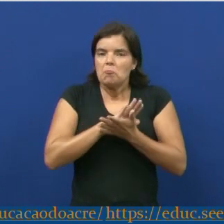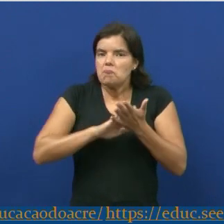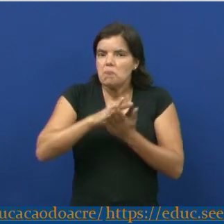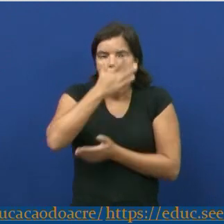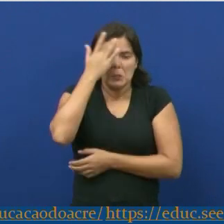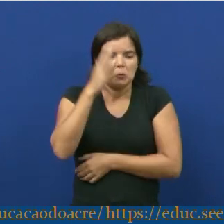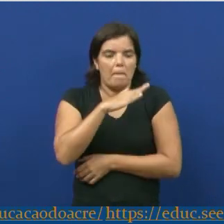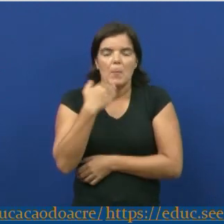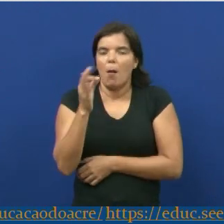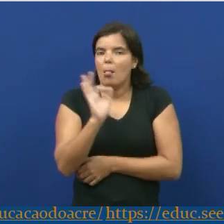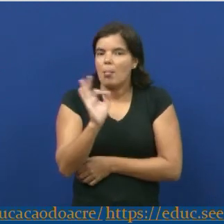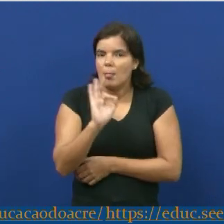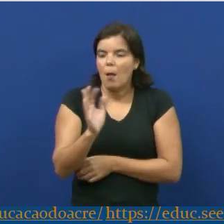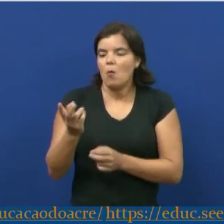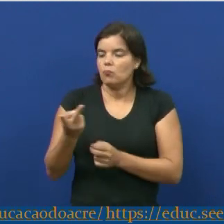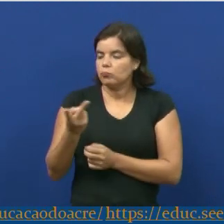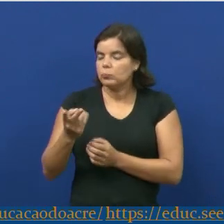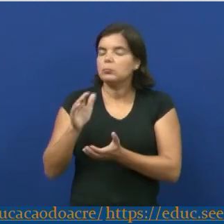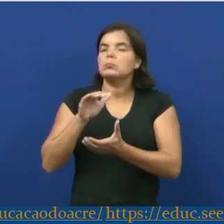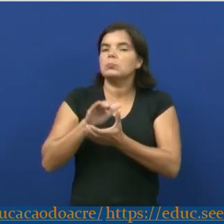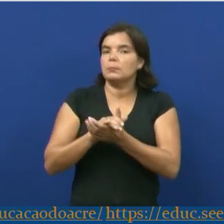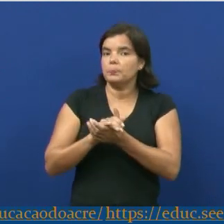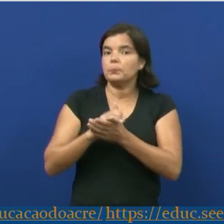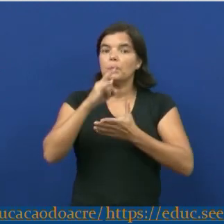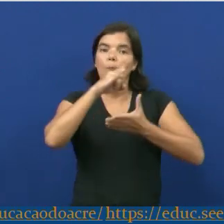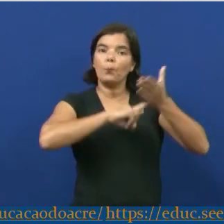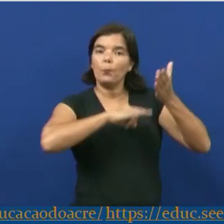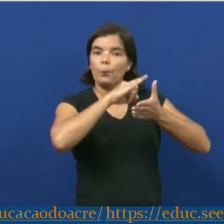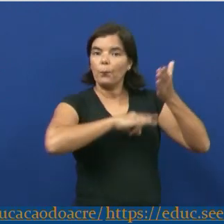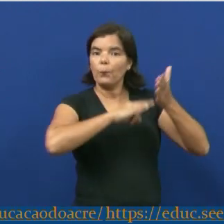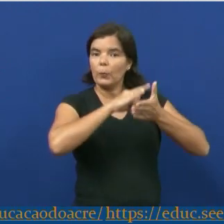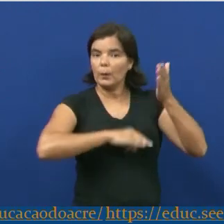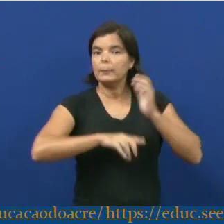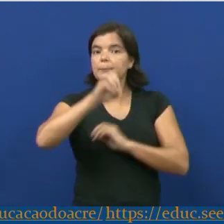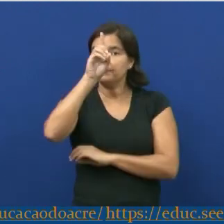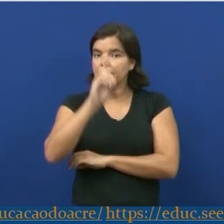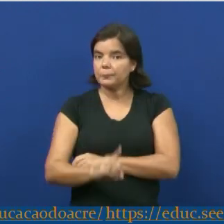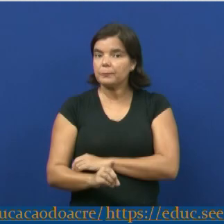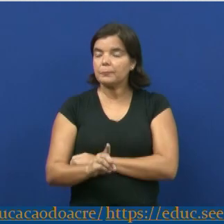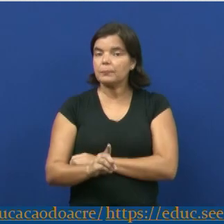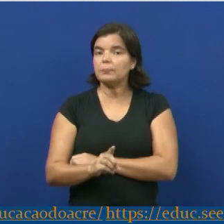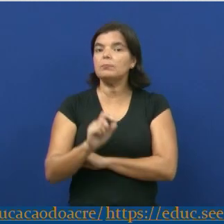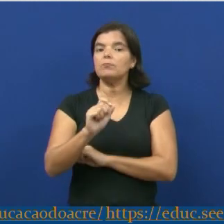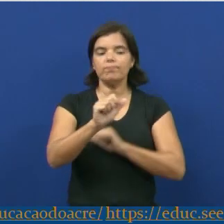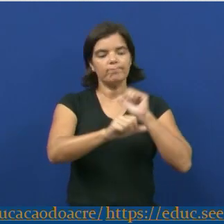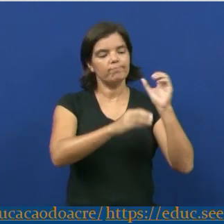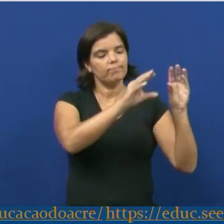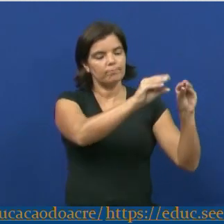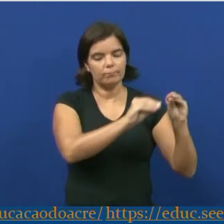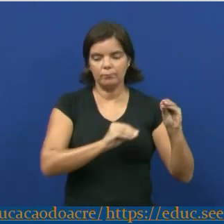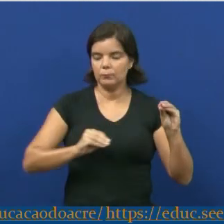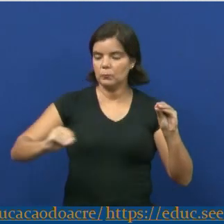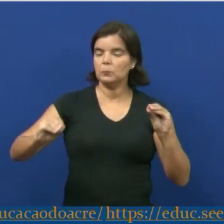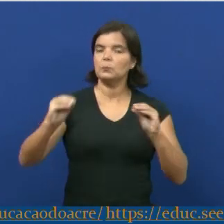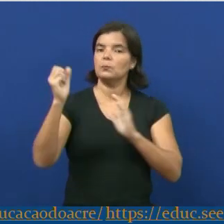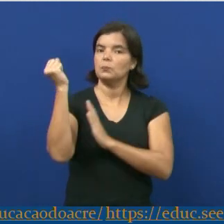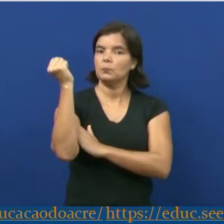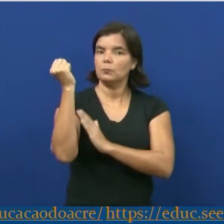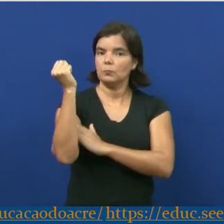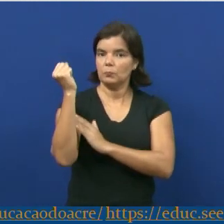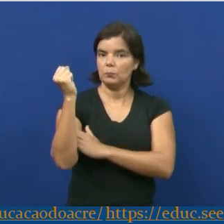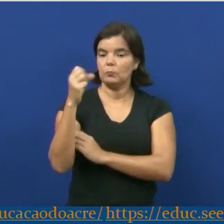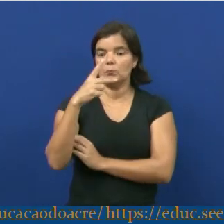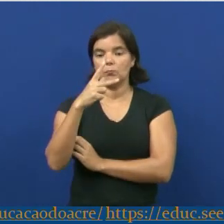nenhum, o casal aceita um documento chamado Declaração dos Direitos, que vai transferir os poderes